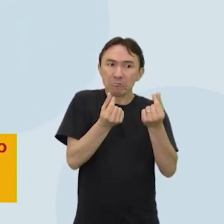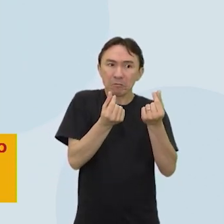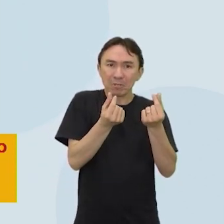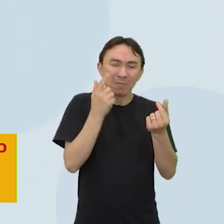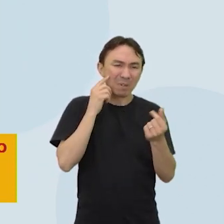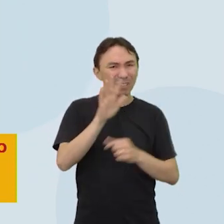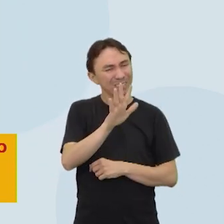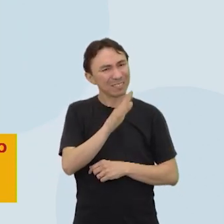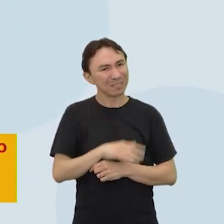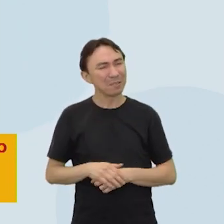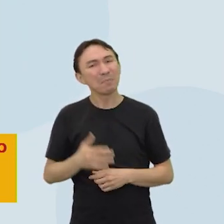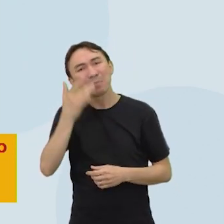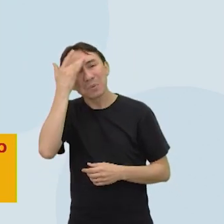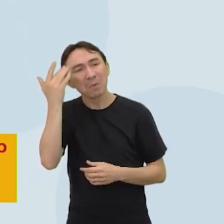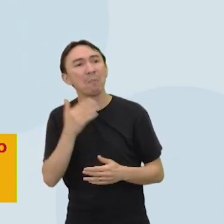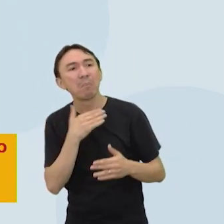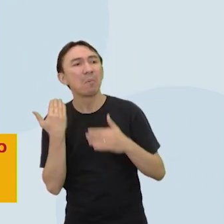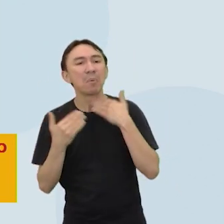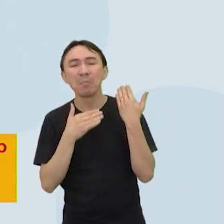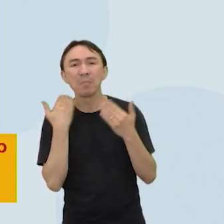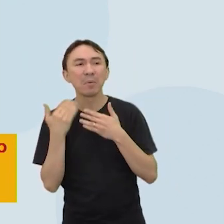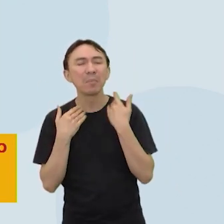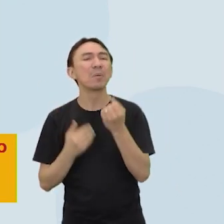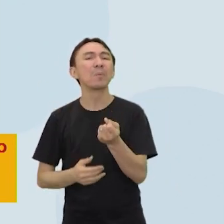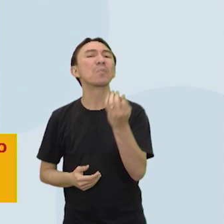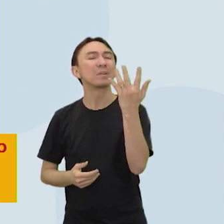vidas foram perdidas? Então, eu